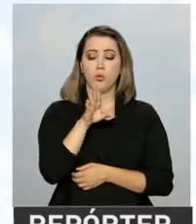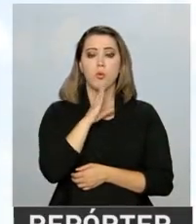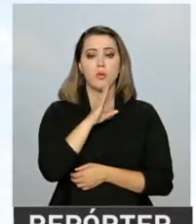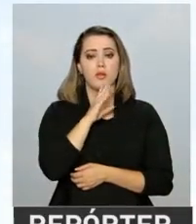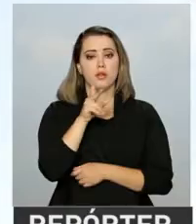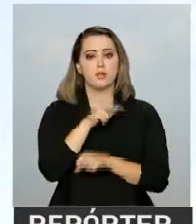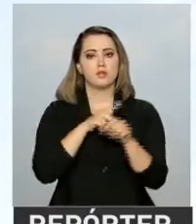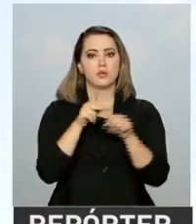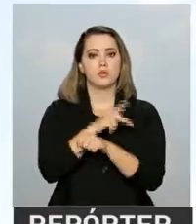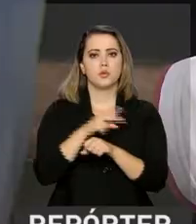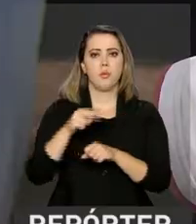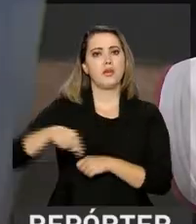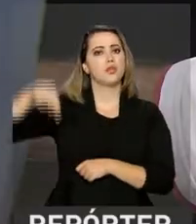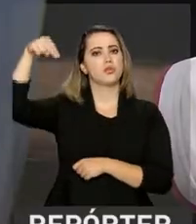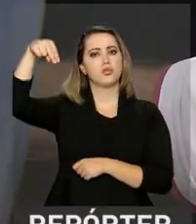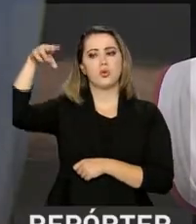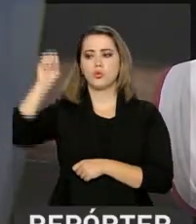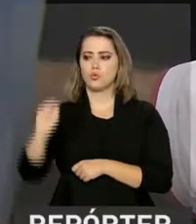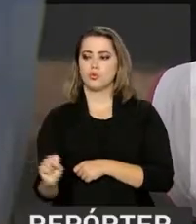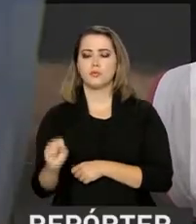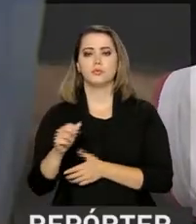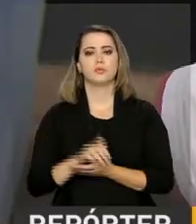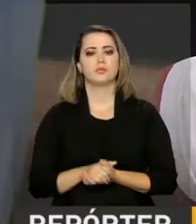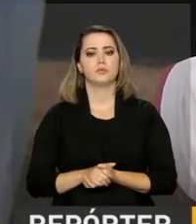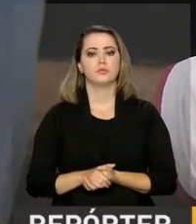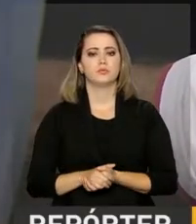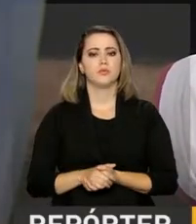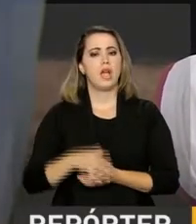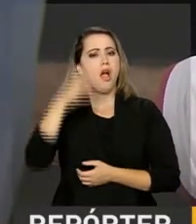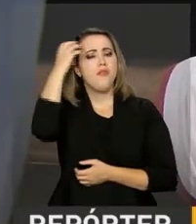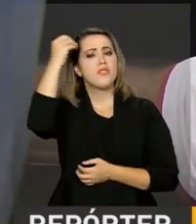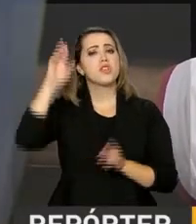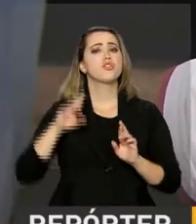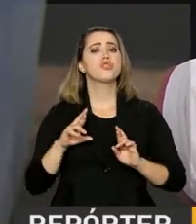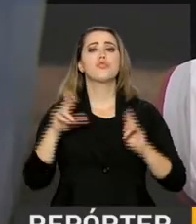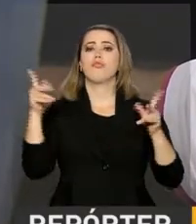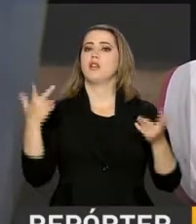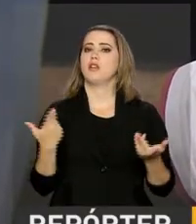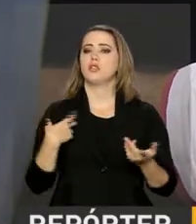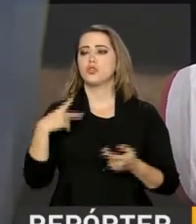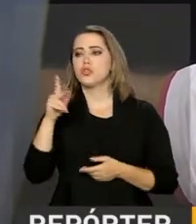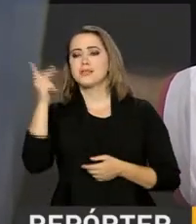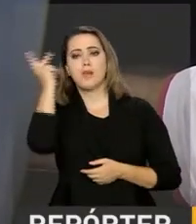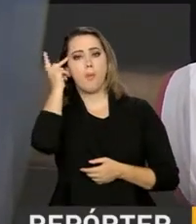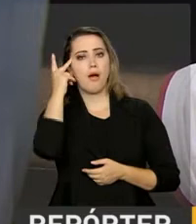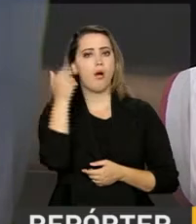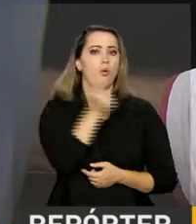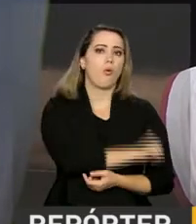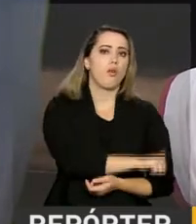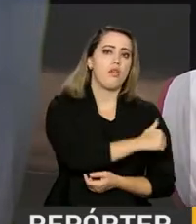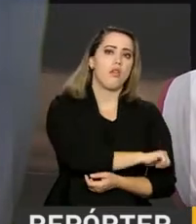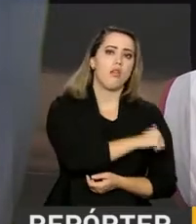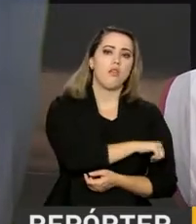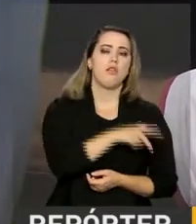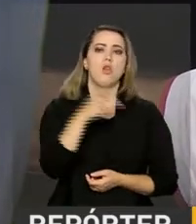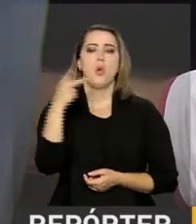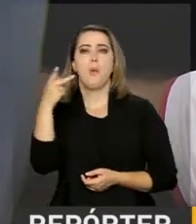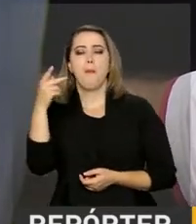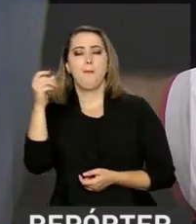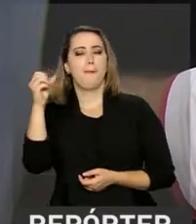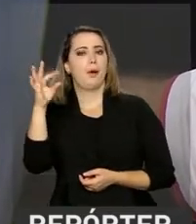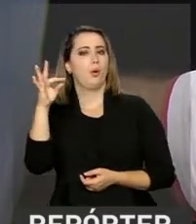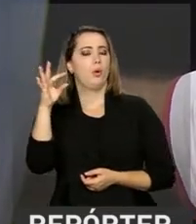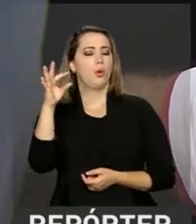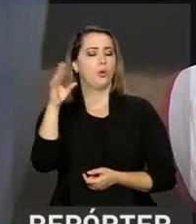país de norte a sul. Sempre uma viagem não é igual a outra. É para São Paulo, Rio de Janeiro, Porto Alegre,